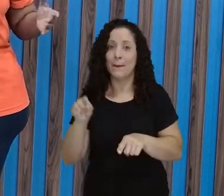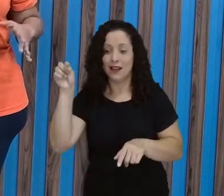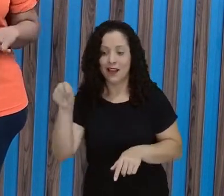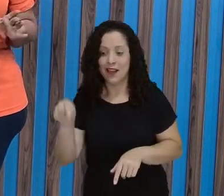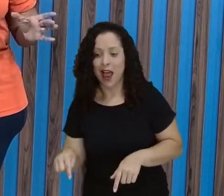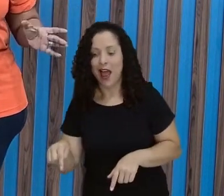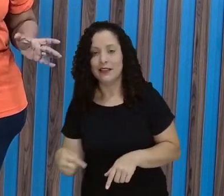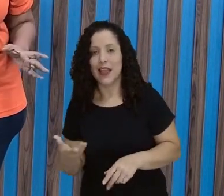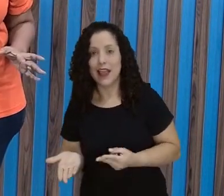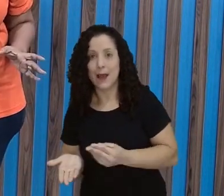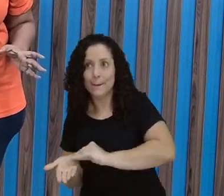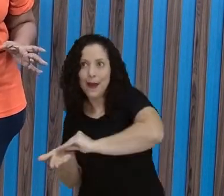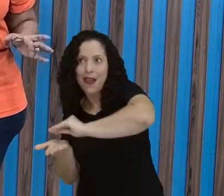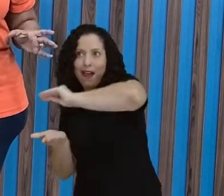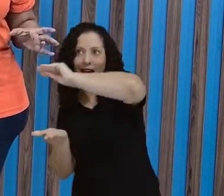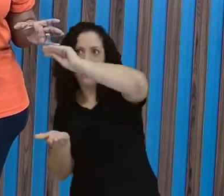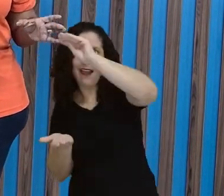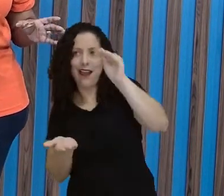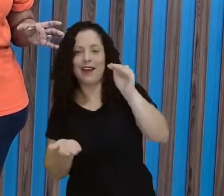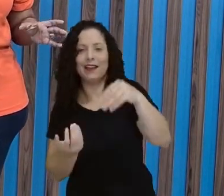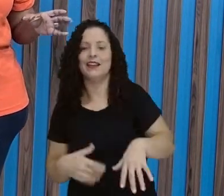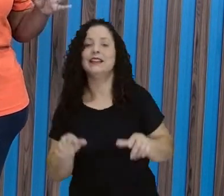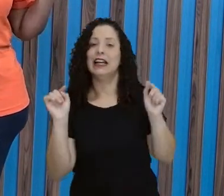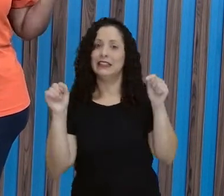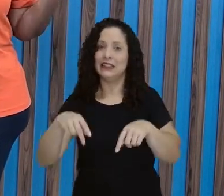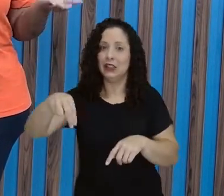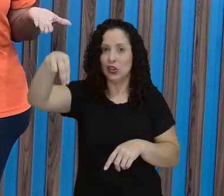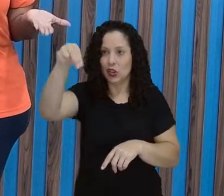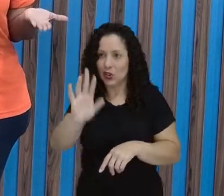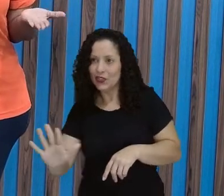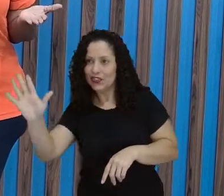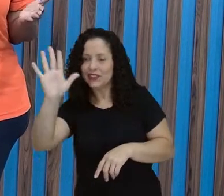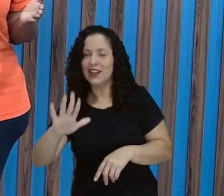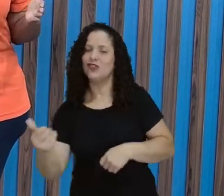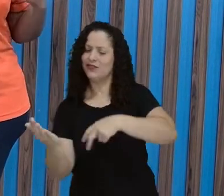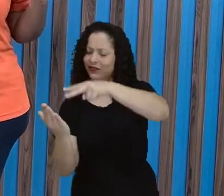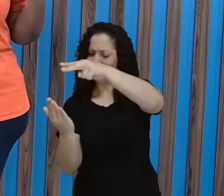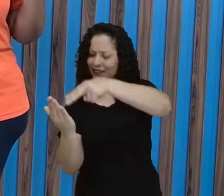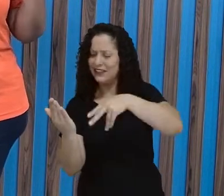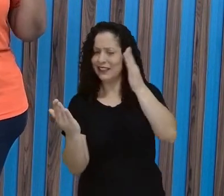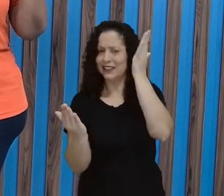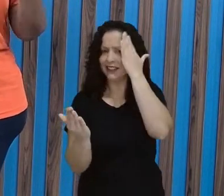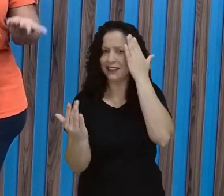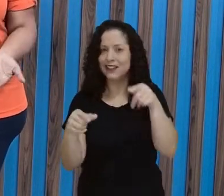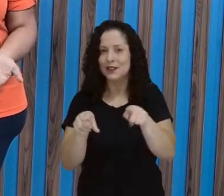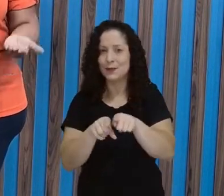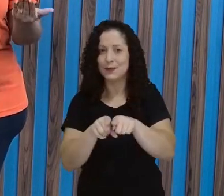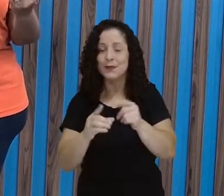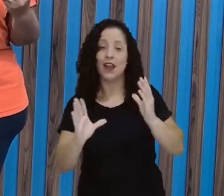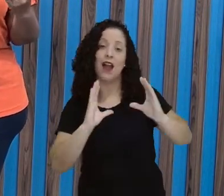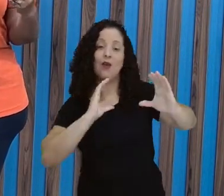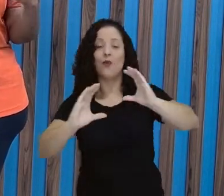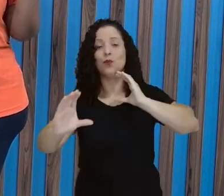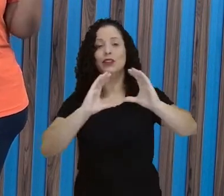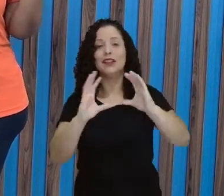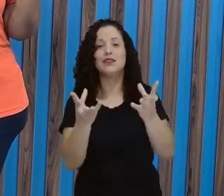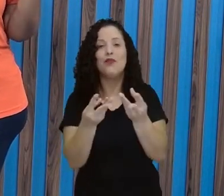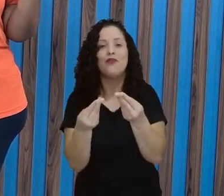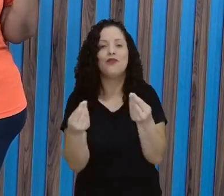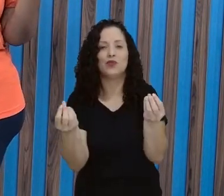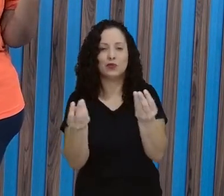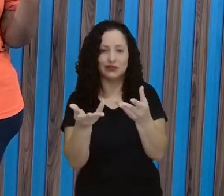para cá da mesma forma. Então, é tão interessante a gente observar essa coisa da comunicação que